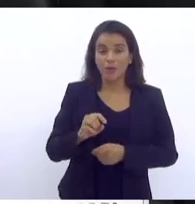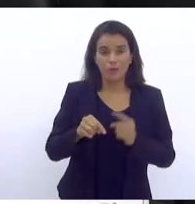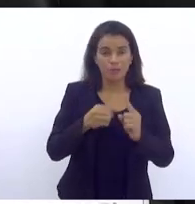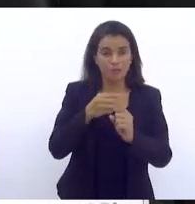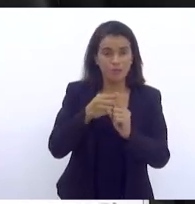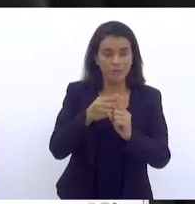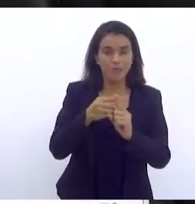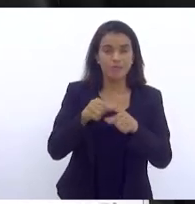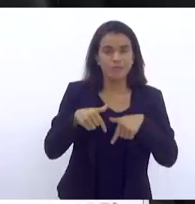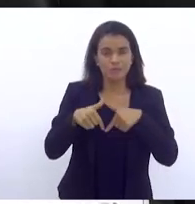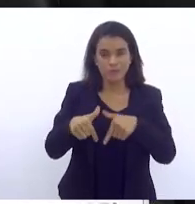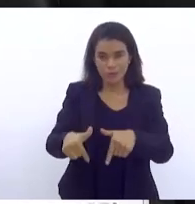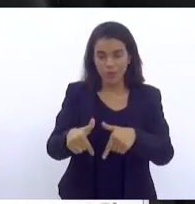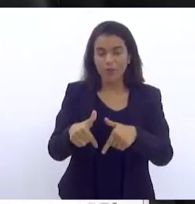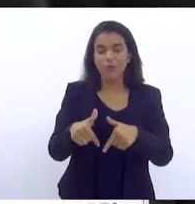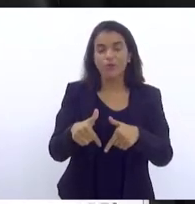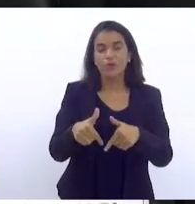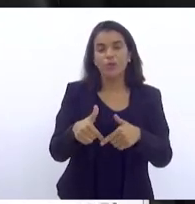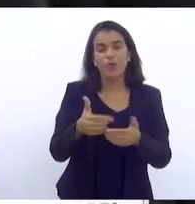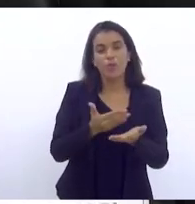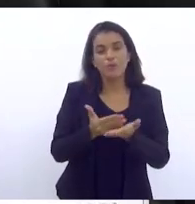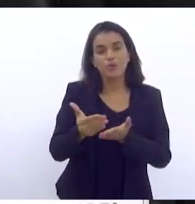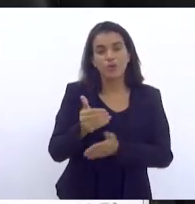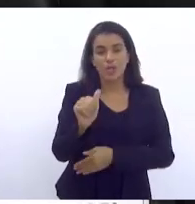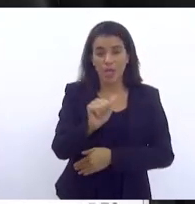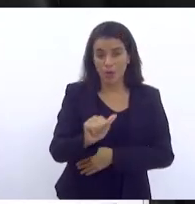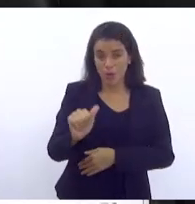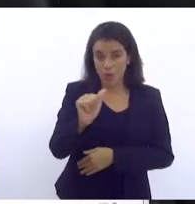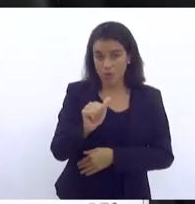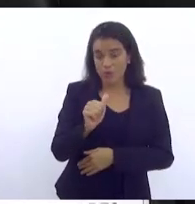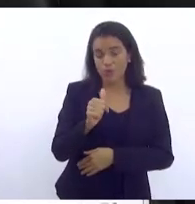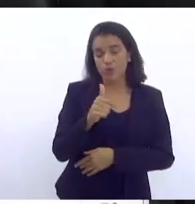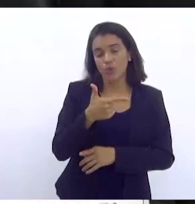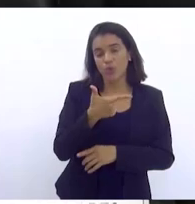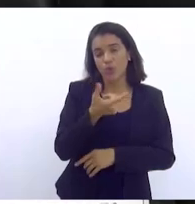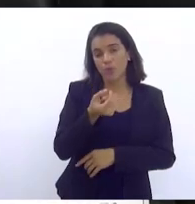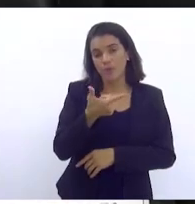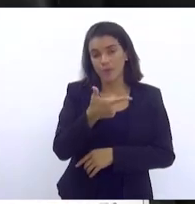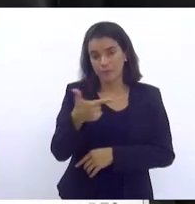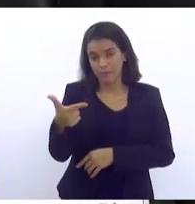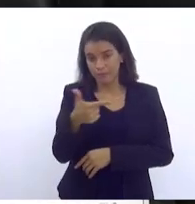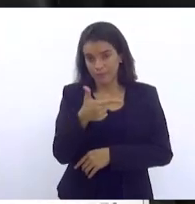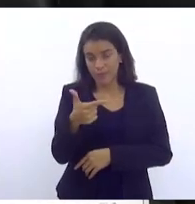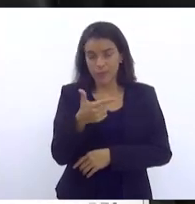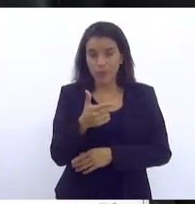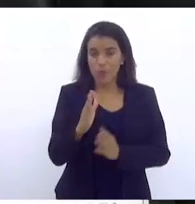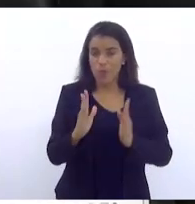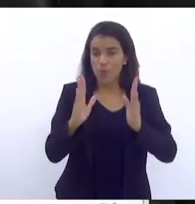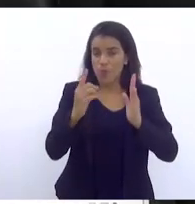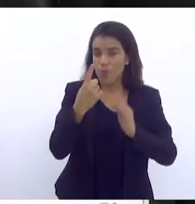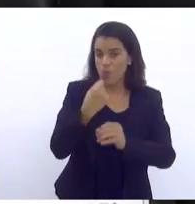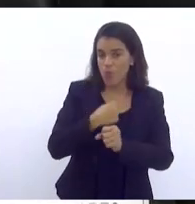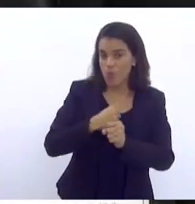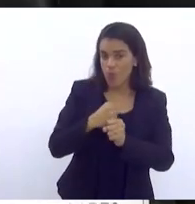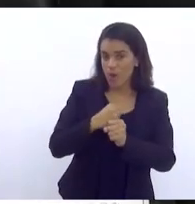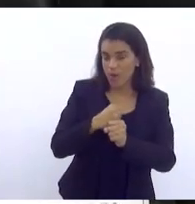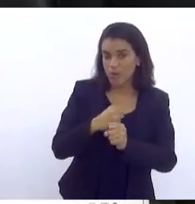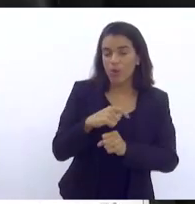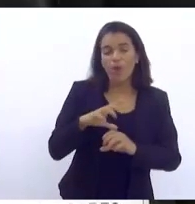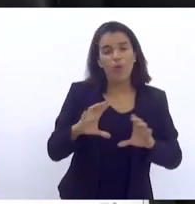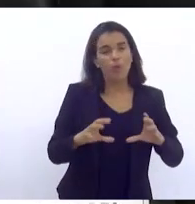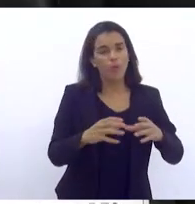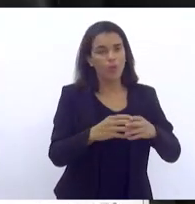tá atuando desde agosto de 2022 quer dizer estamos com um ano de atuação ao longo desse nós somos um grupo